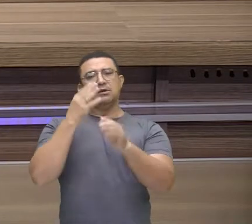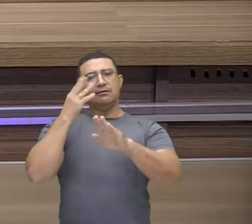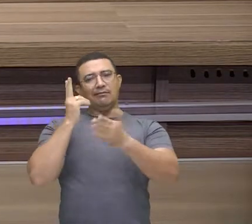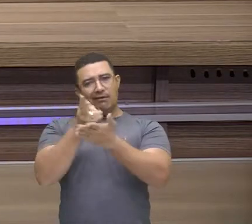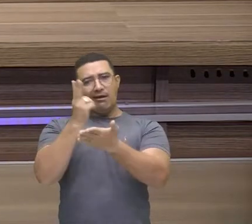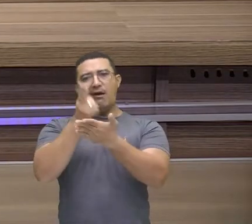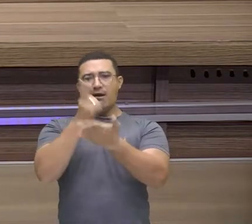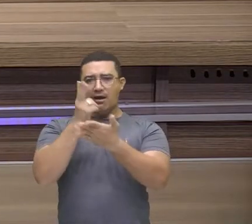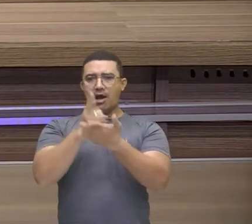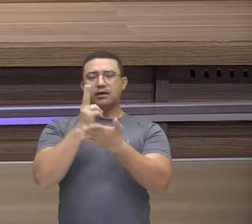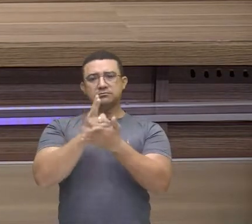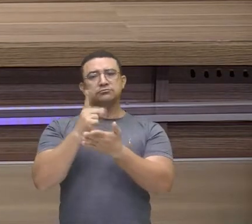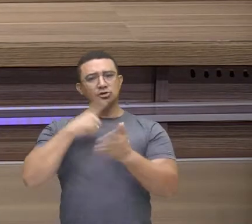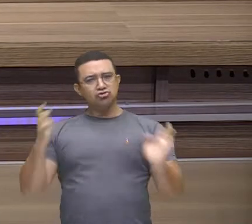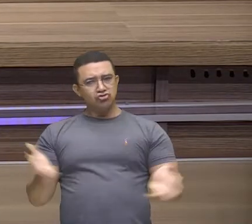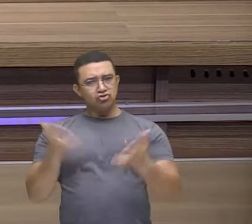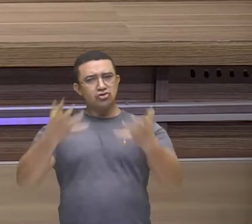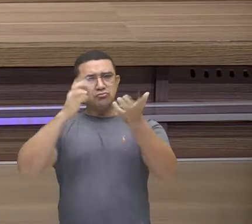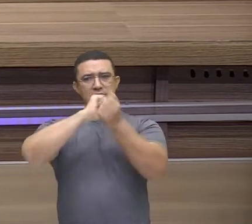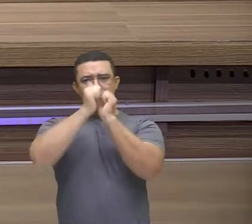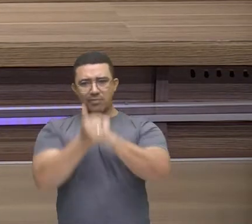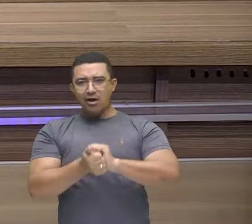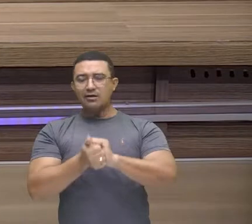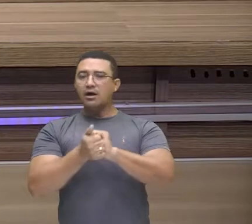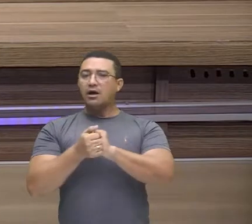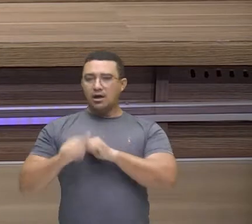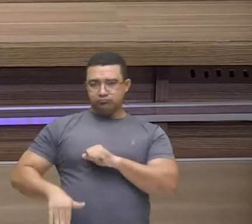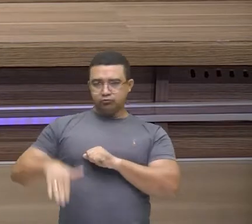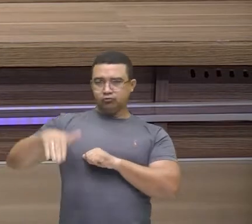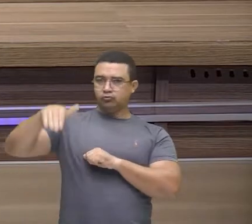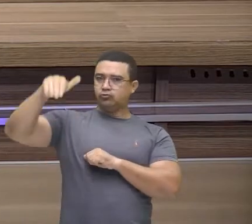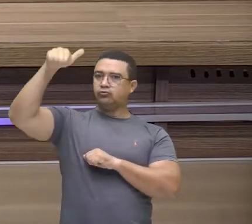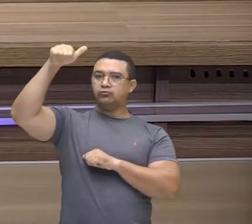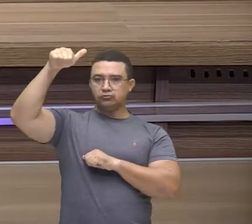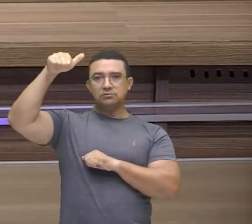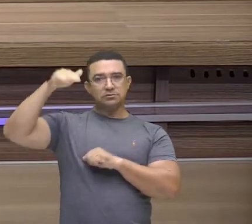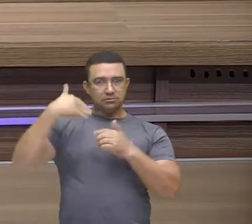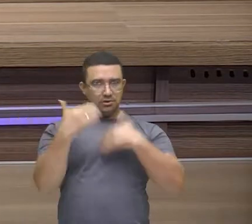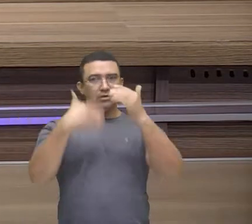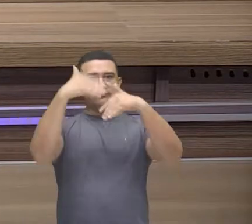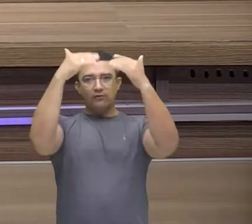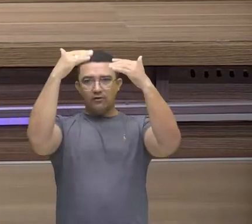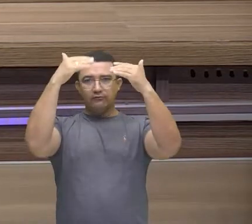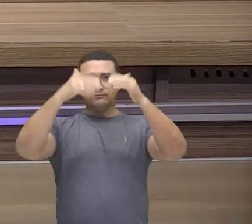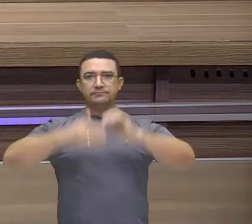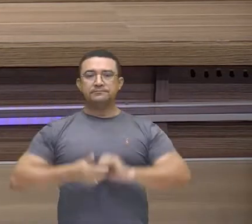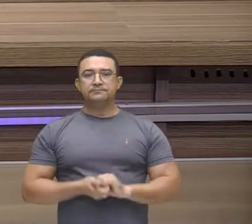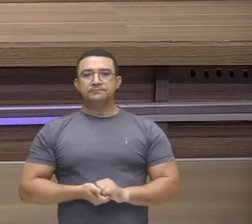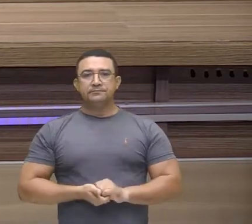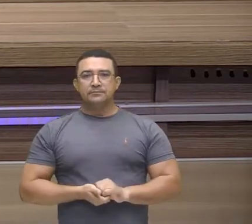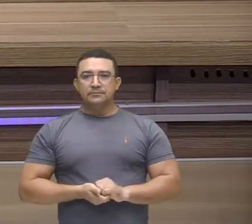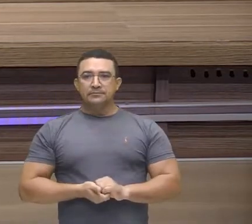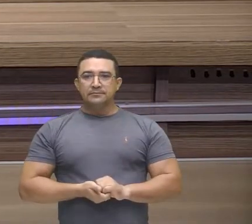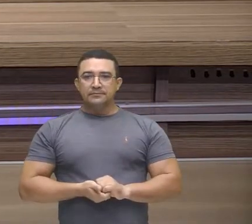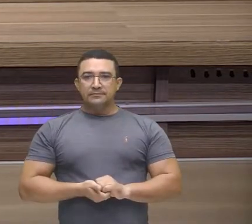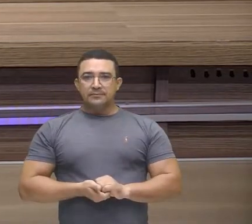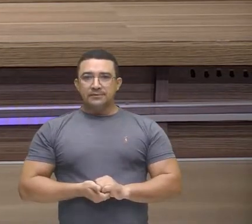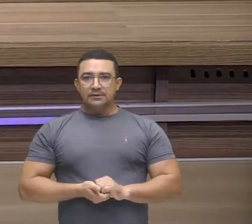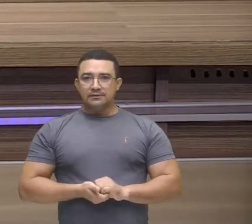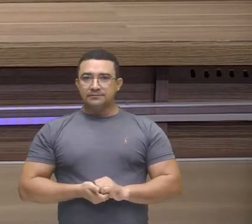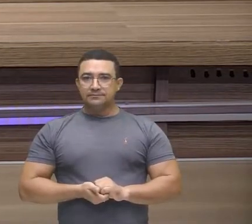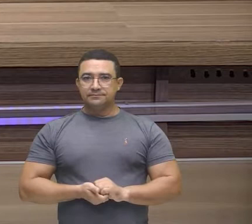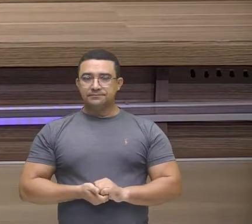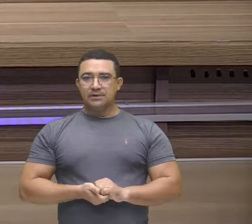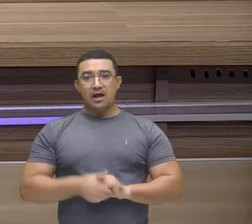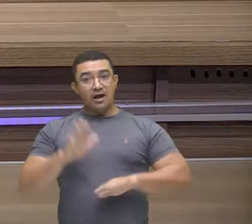vários estímulos e são motivacionais e são dirigidos pela mãe, ou pelo pai, ou pela